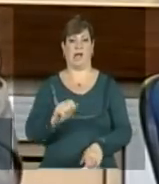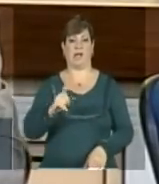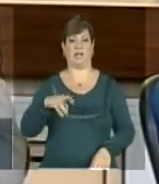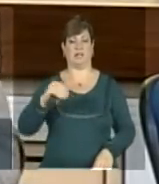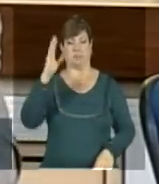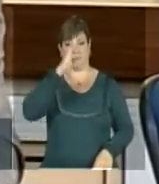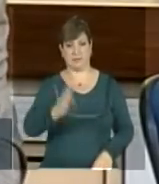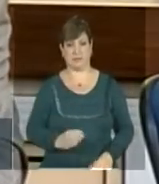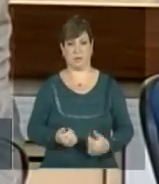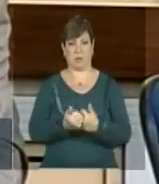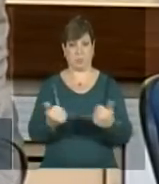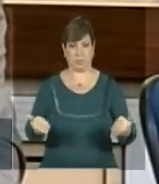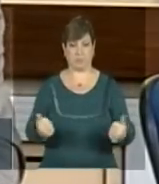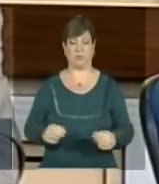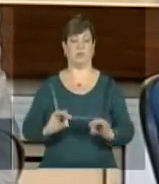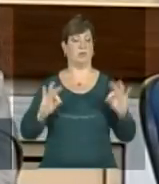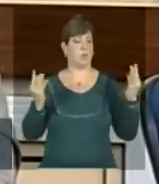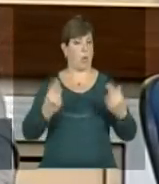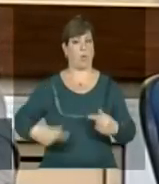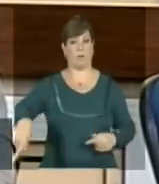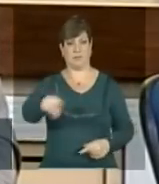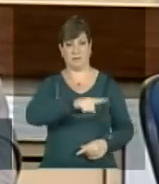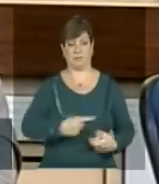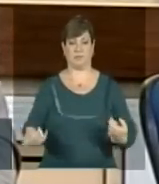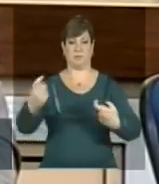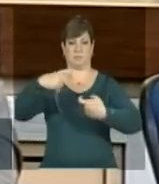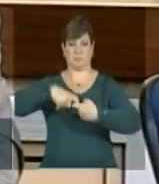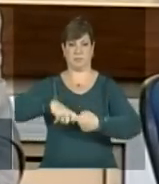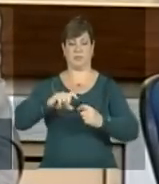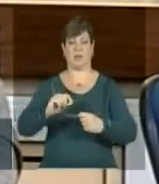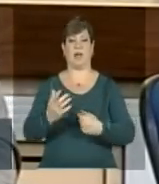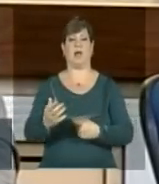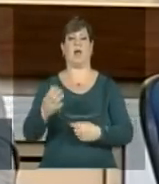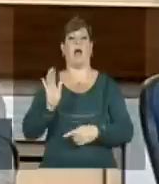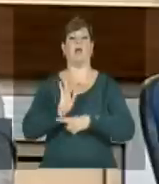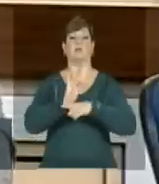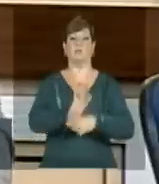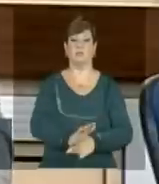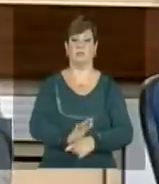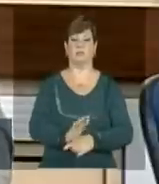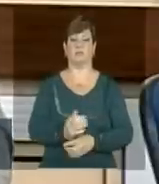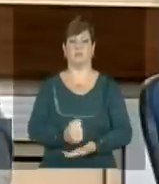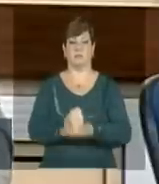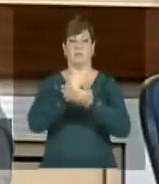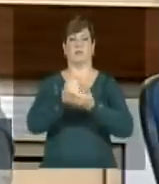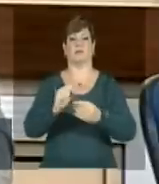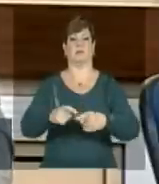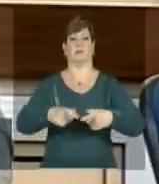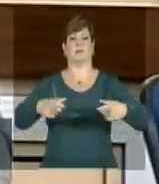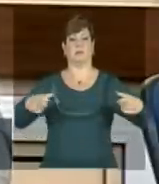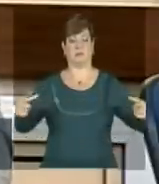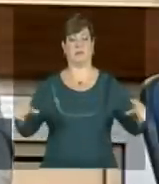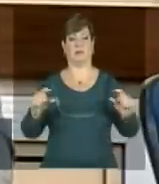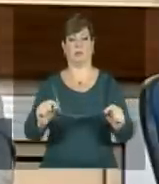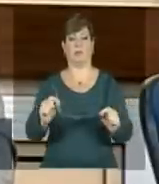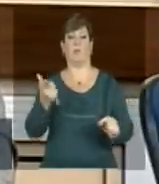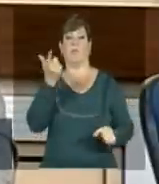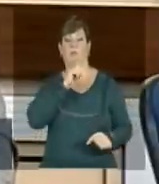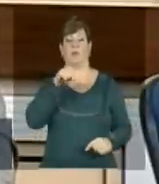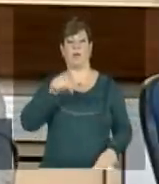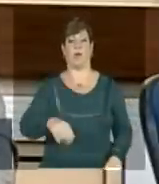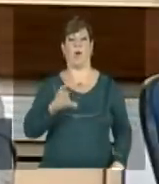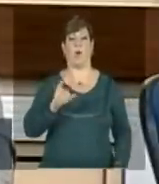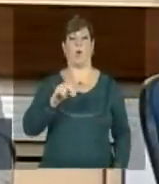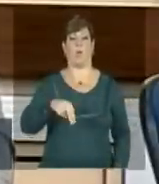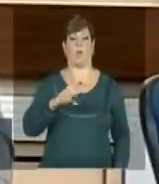de Cooperação, todos esses parceiros contribuem para promover e ampliar o alcance do concurso Inovação